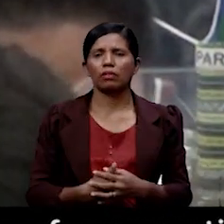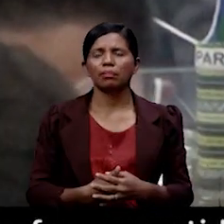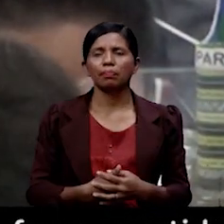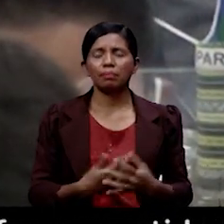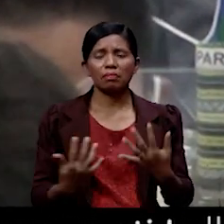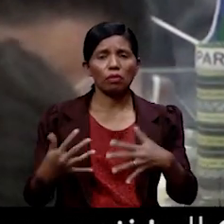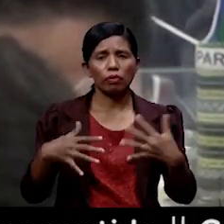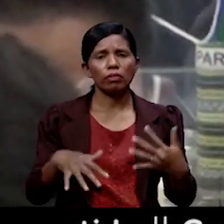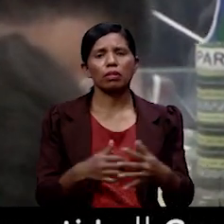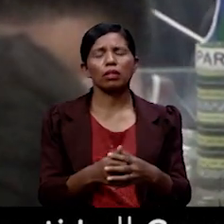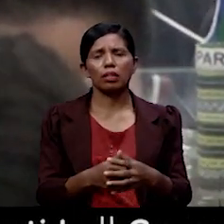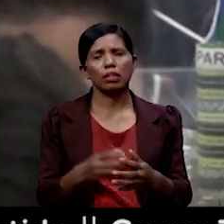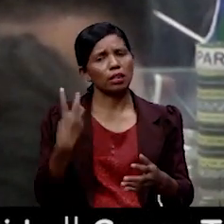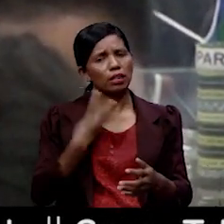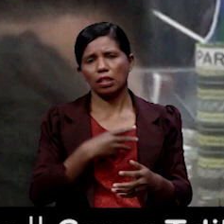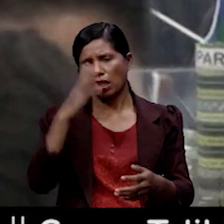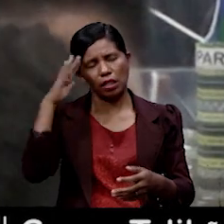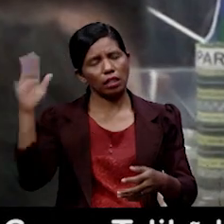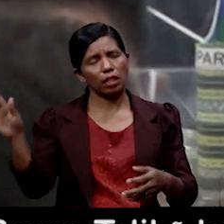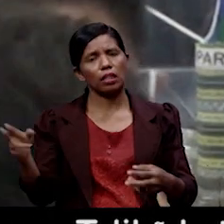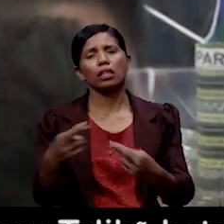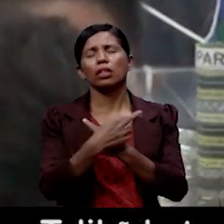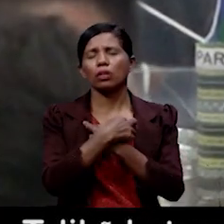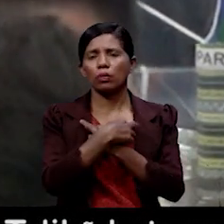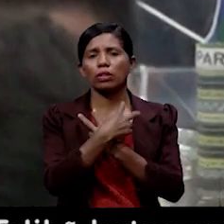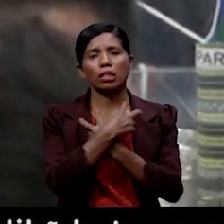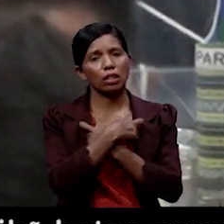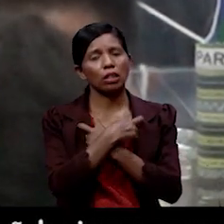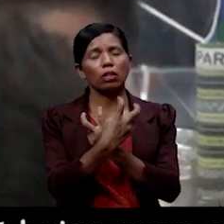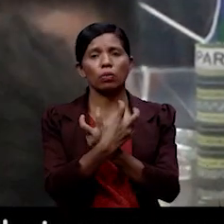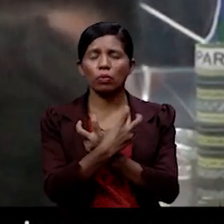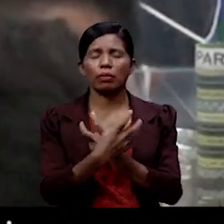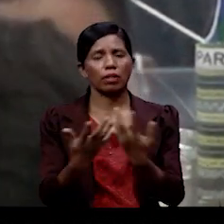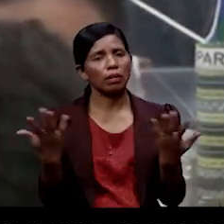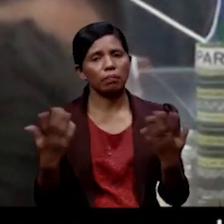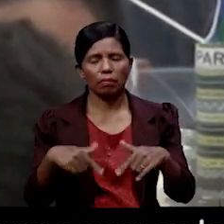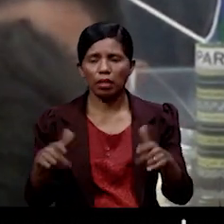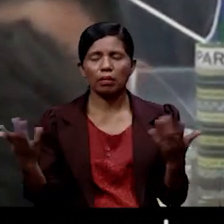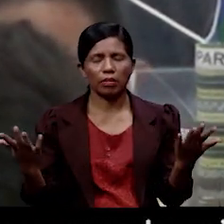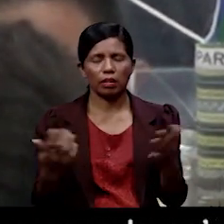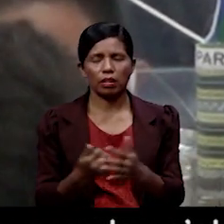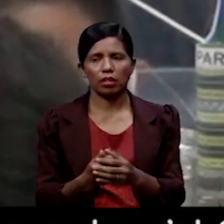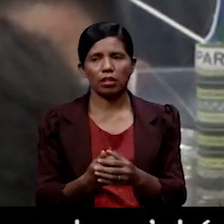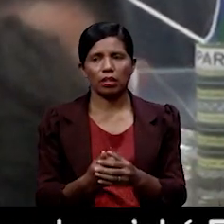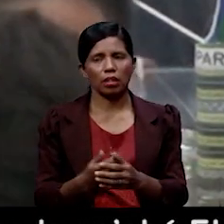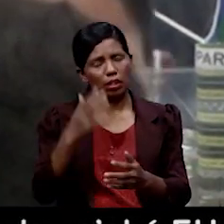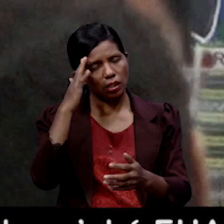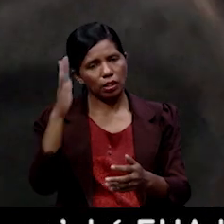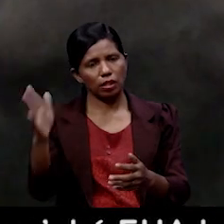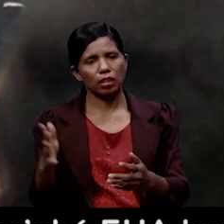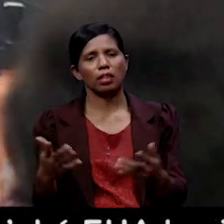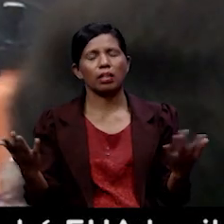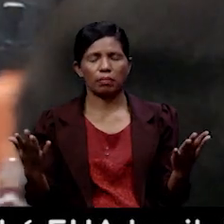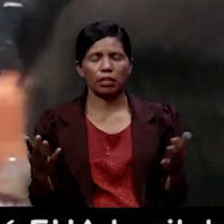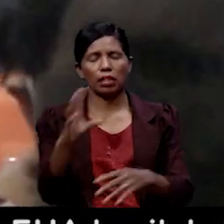Então, lá tem que ser lucida, vai, né? Se lá se não tem, lá tem serviço, alto salário, lá tem uma coisa, e aí lá não